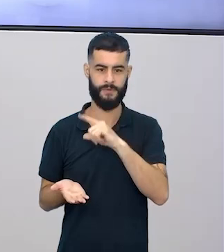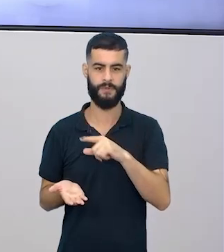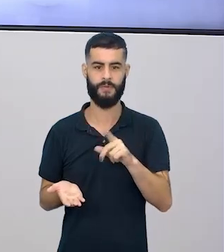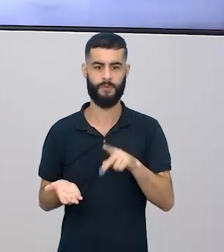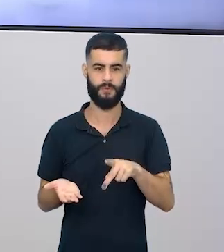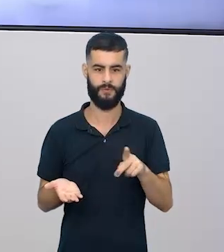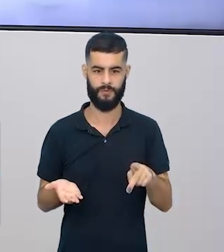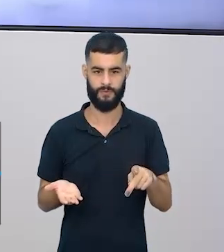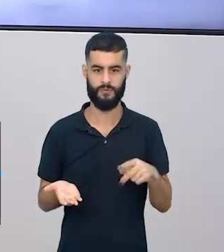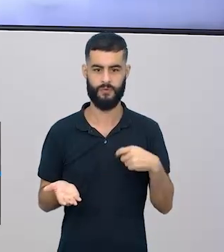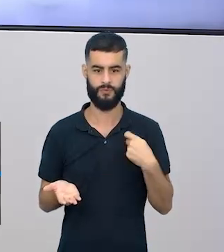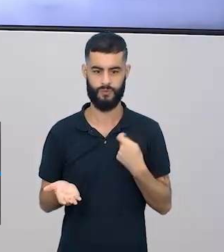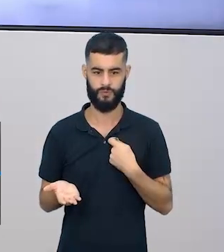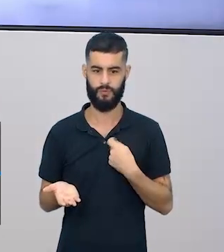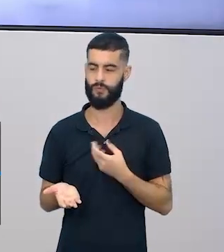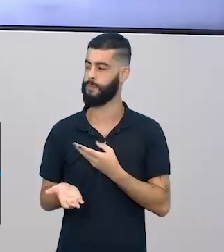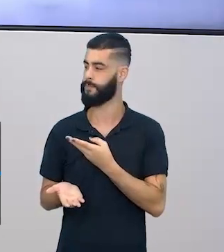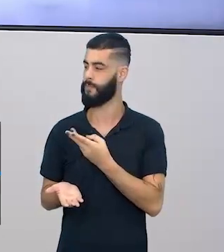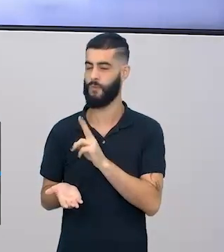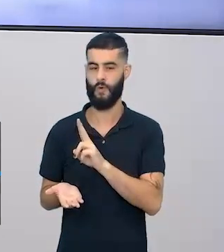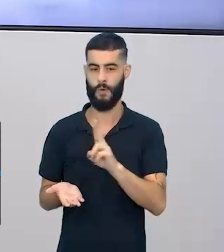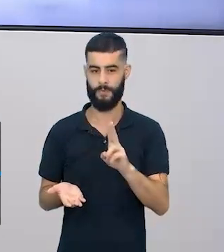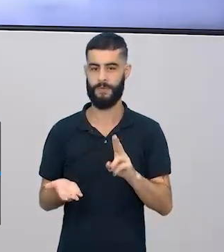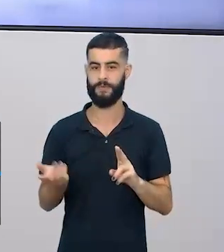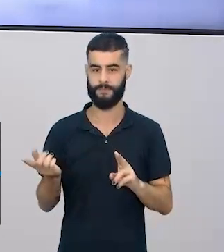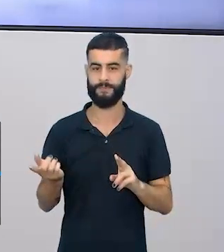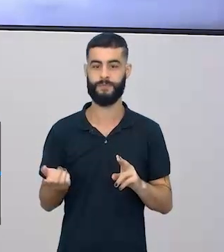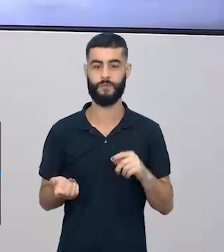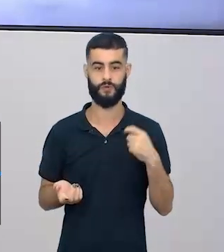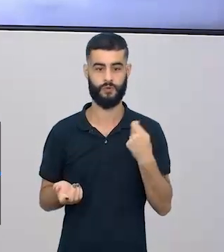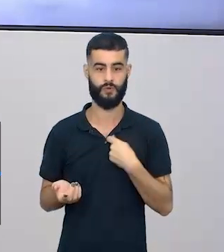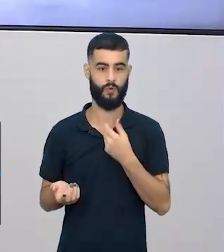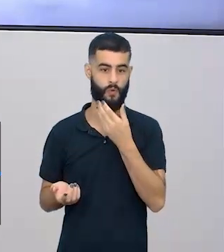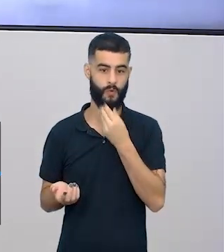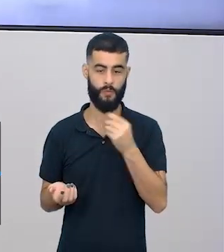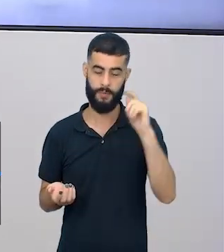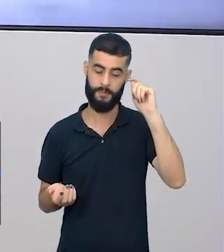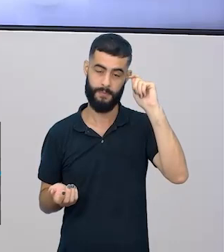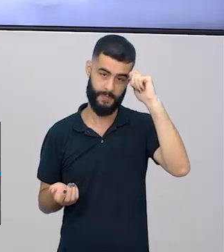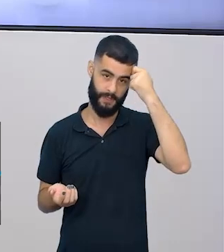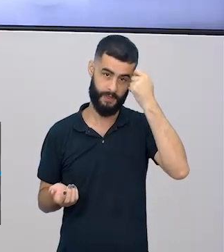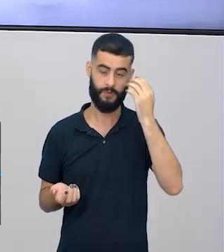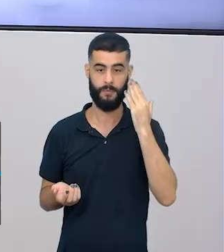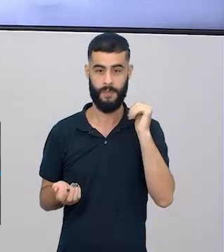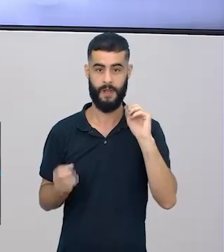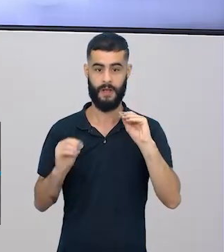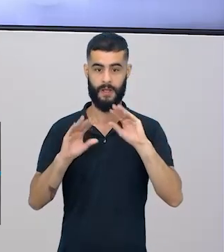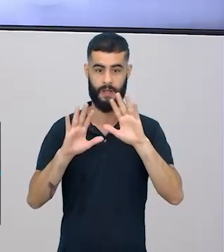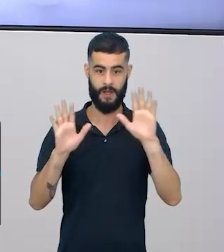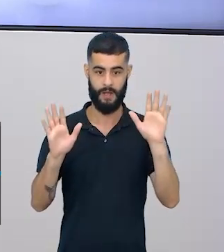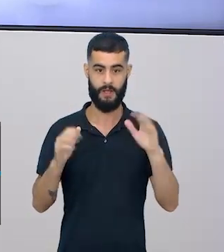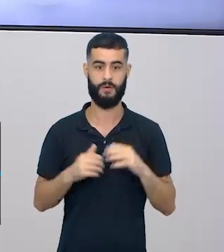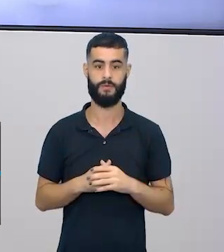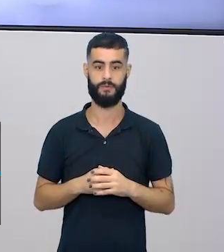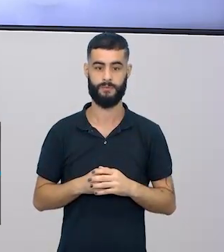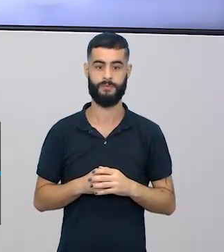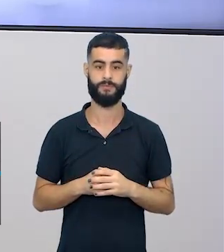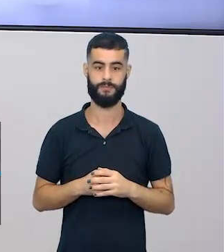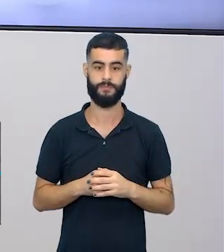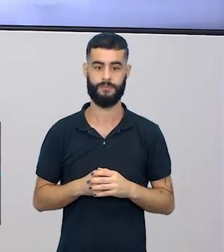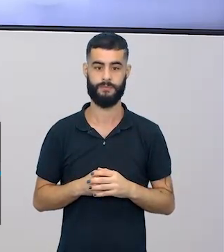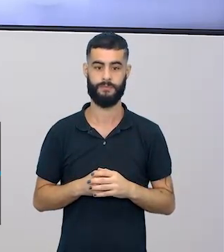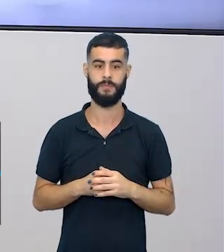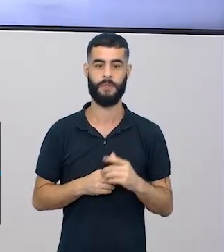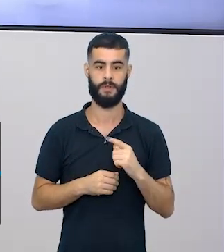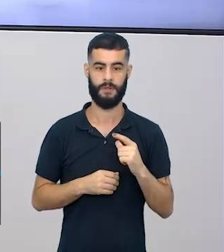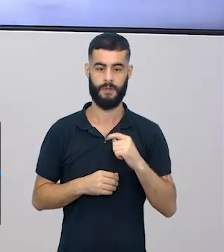Ademir Júnior, sou formador aqui EFAP, sou um homem negro de pele clara, possuo 1,78 m, cabelo cortado